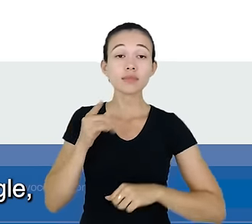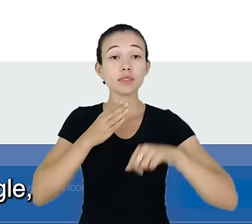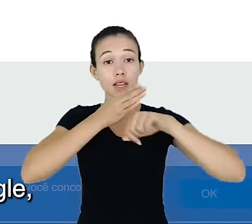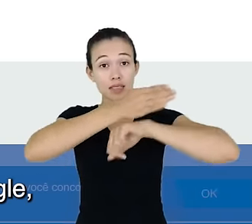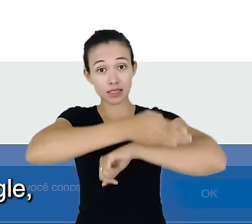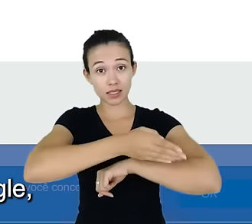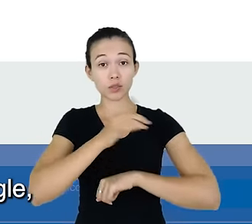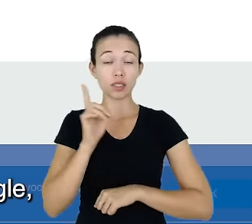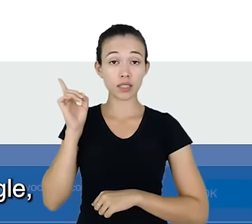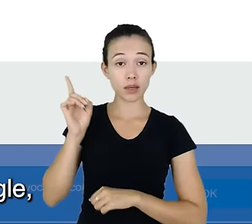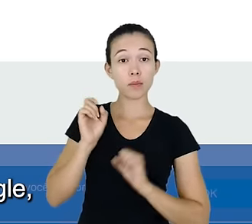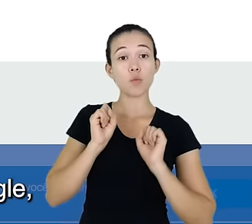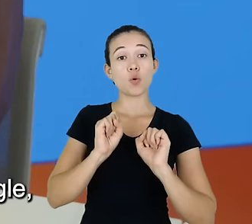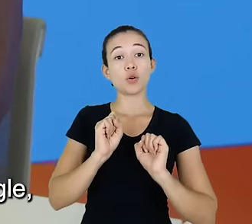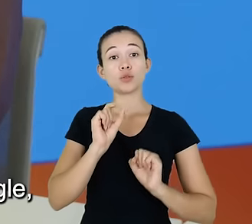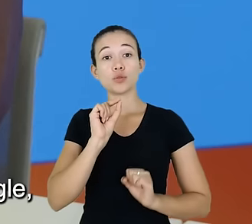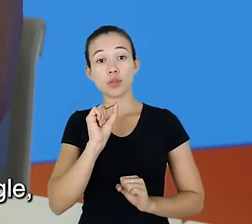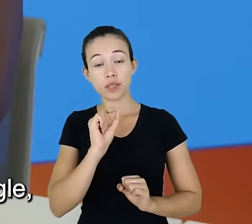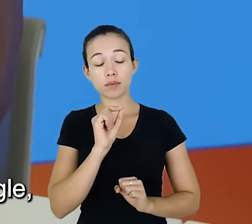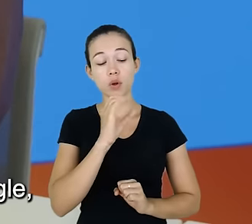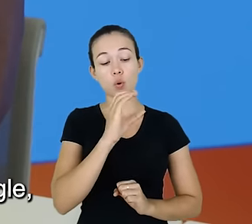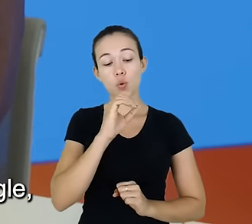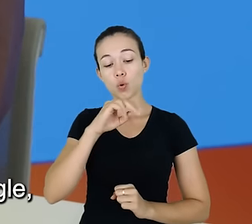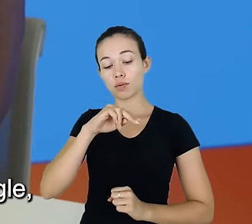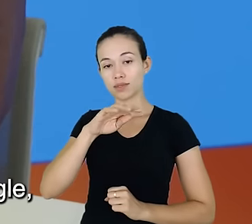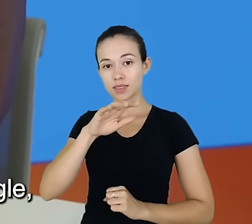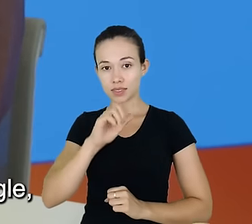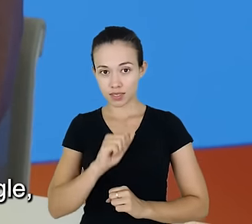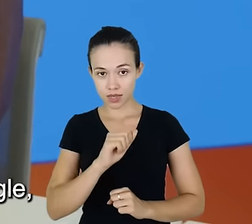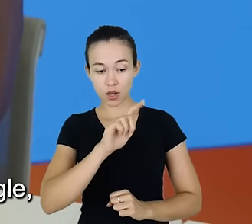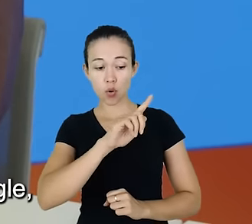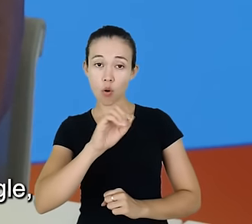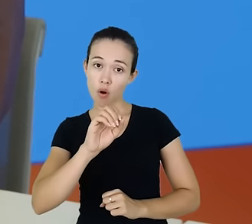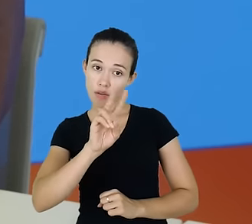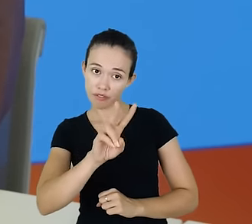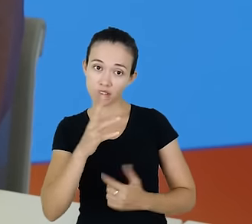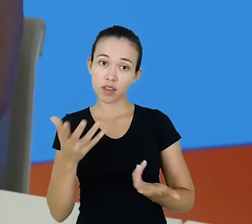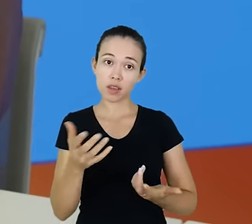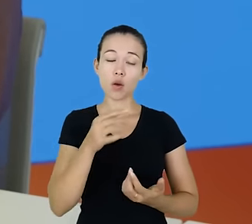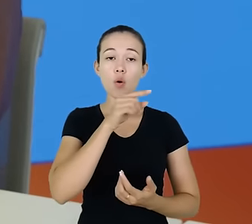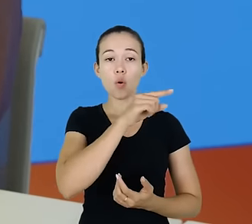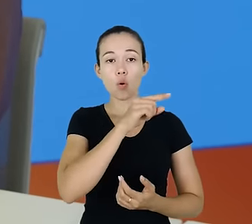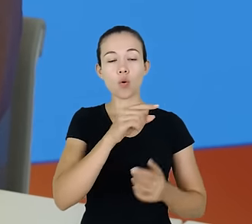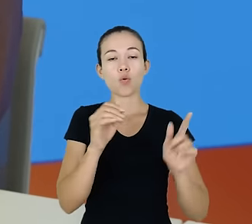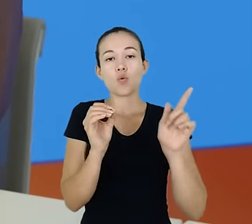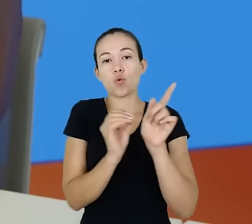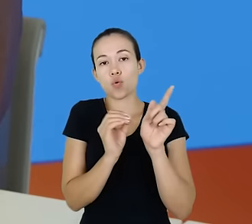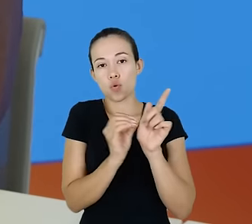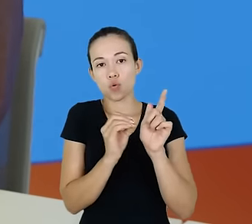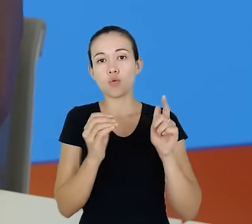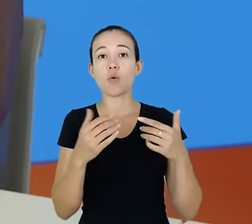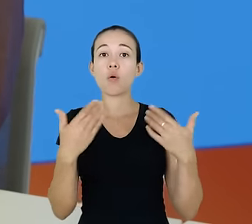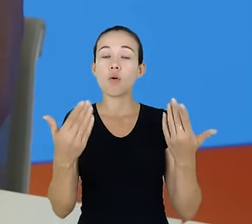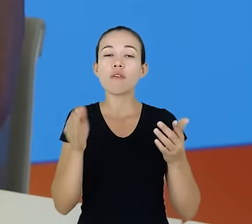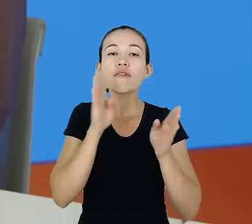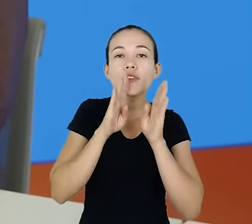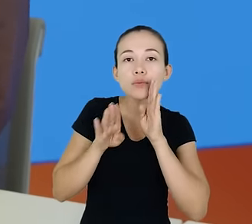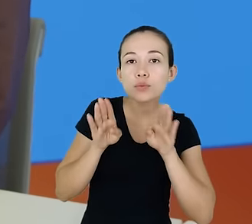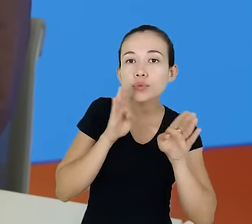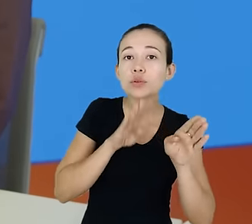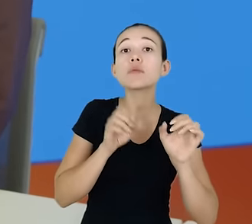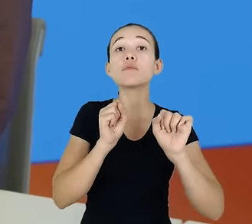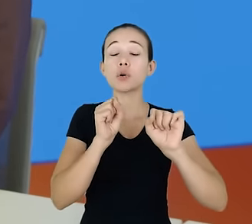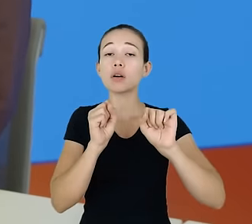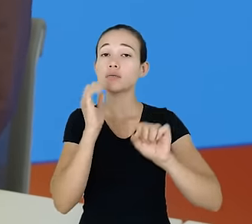pode ser feito com pela conta gov pode ser feito pela conta do Google pode ser pela conta de Facebook tem várias outras